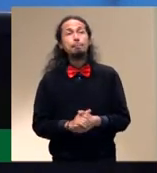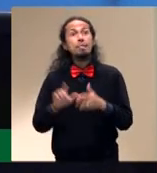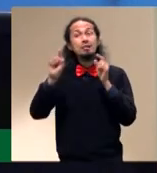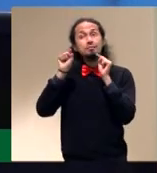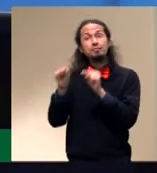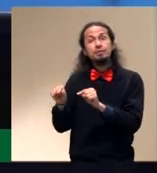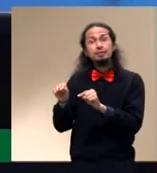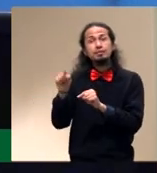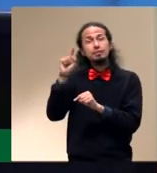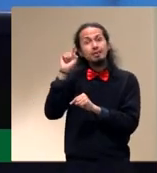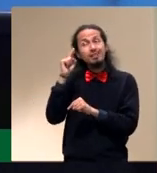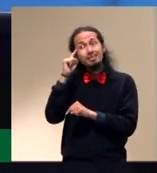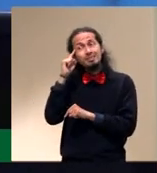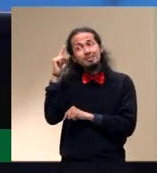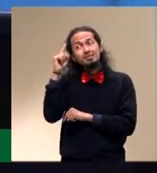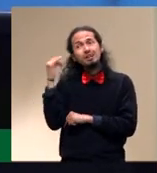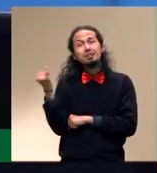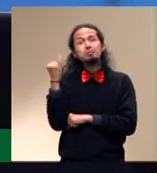base